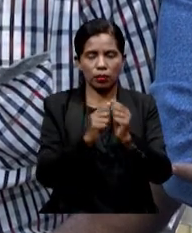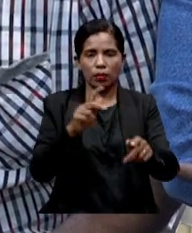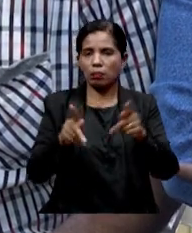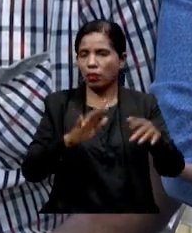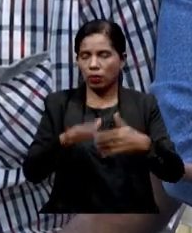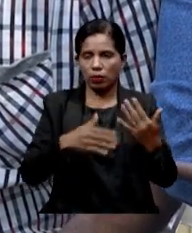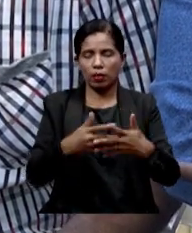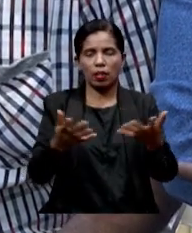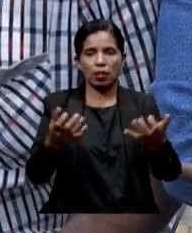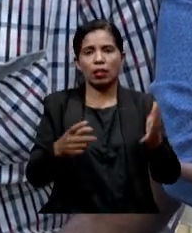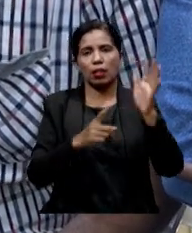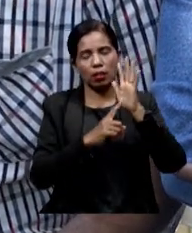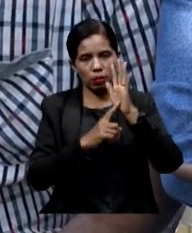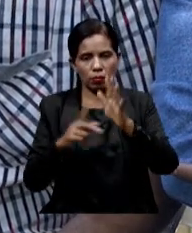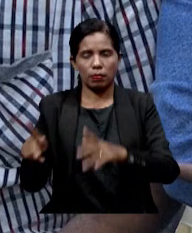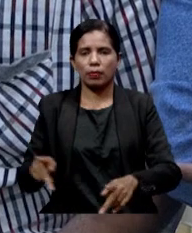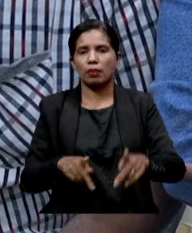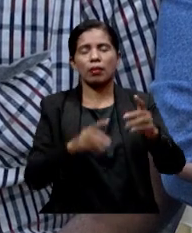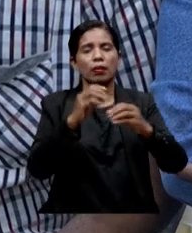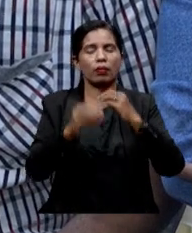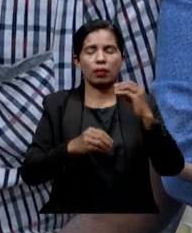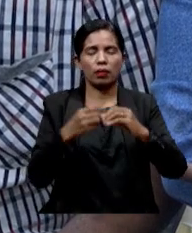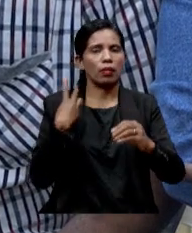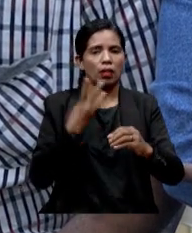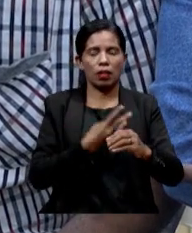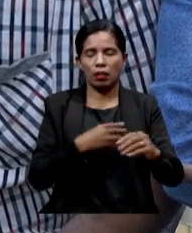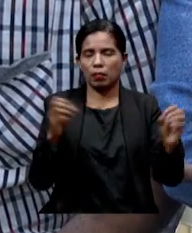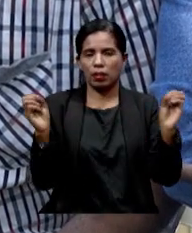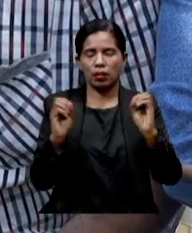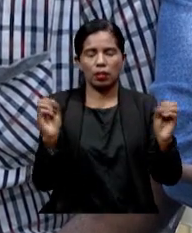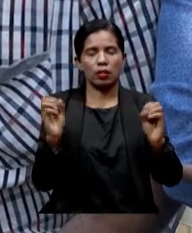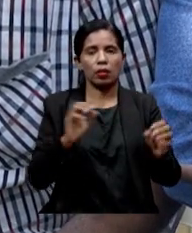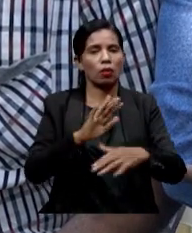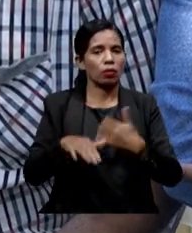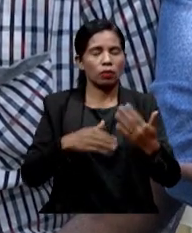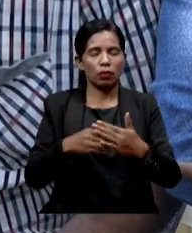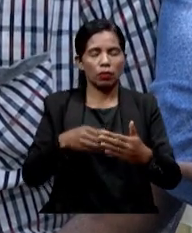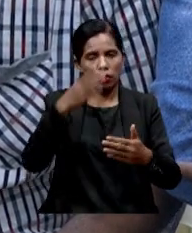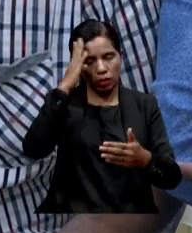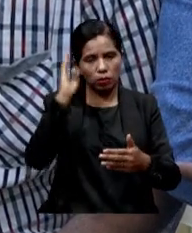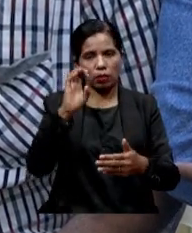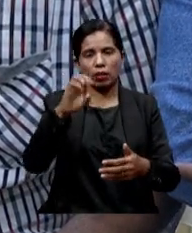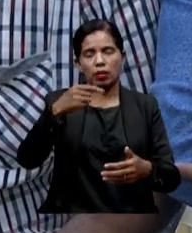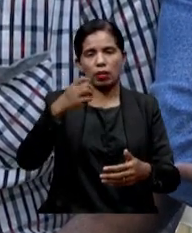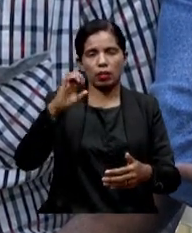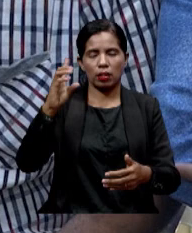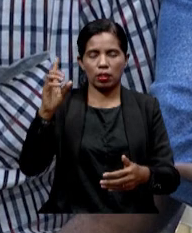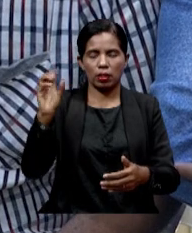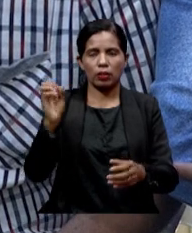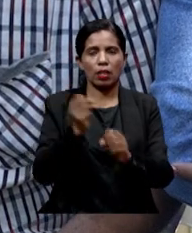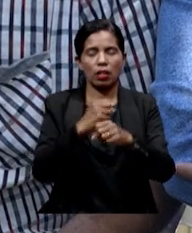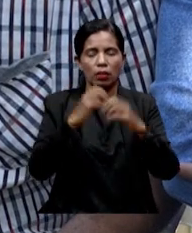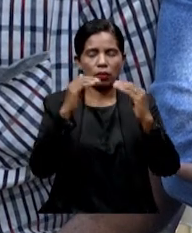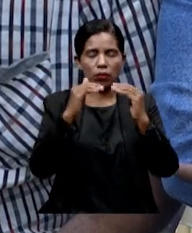siratomak hakarak hatoba publiko katak. Ami rejeta, total senyor Eusidu de Jesus nebe realiza inkontru ida ihani